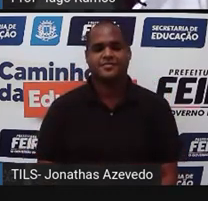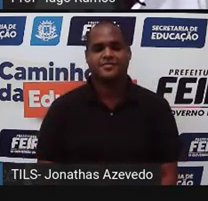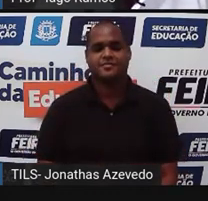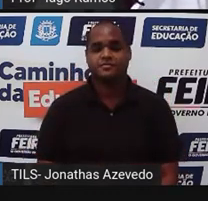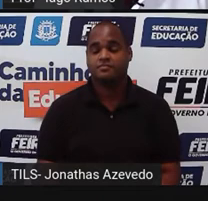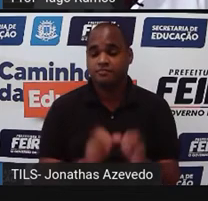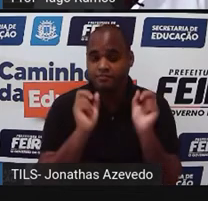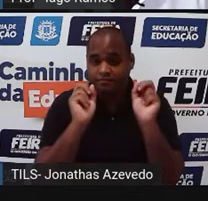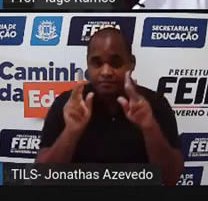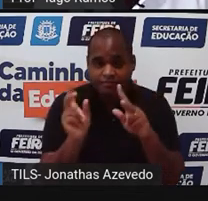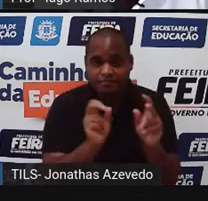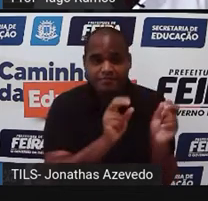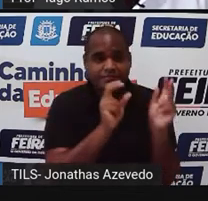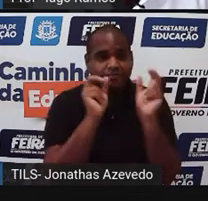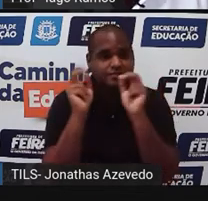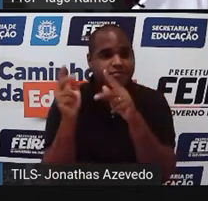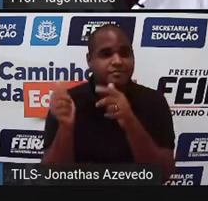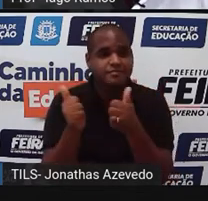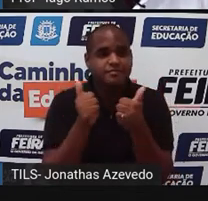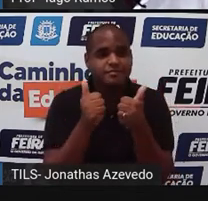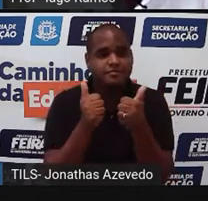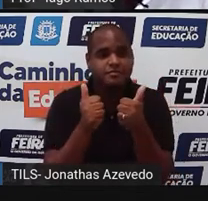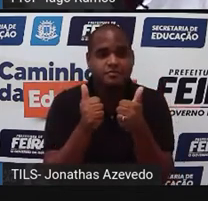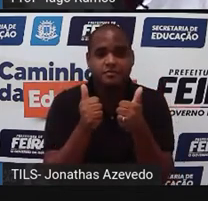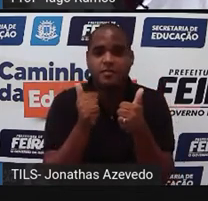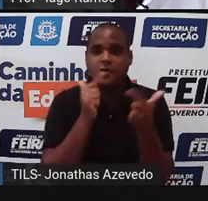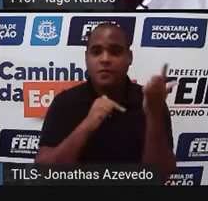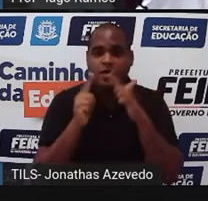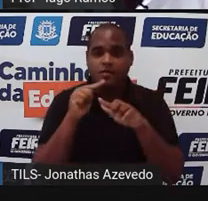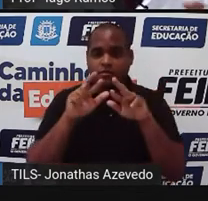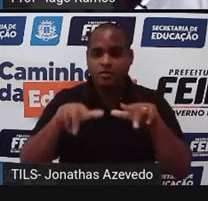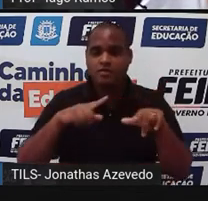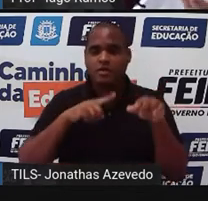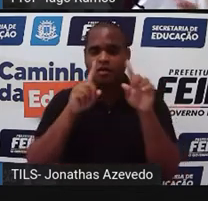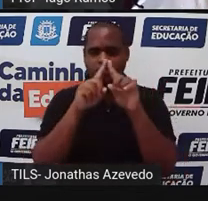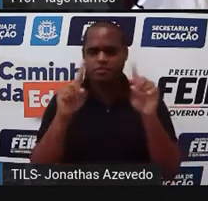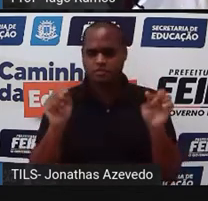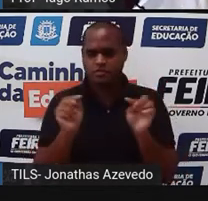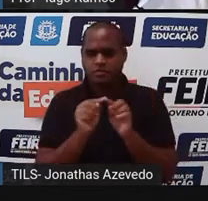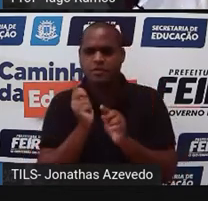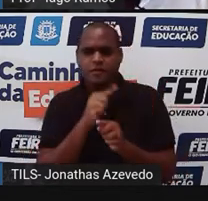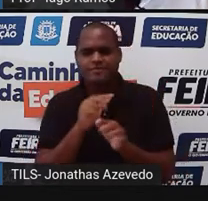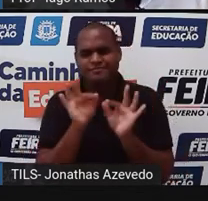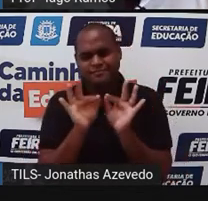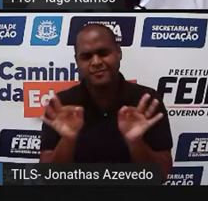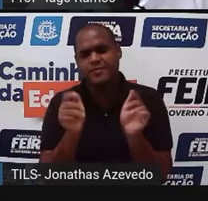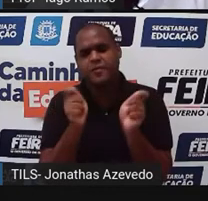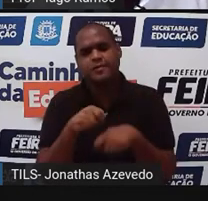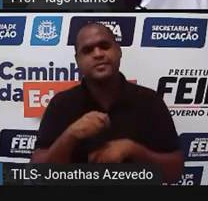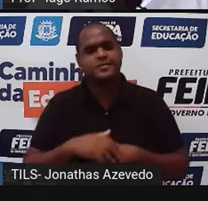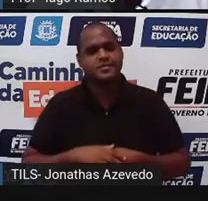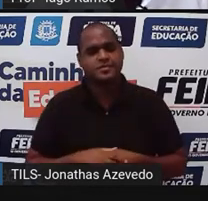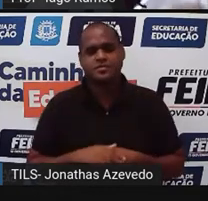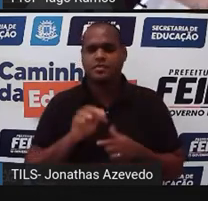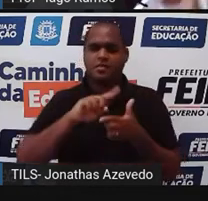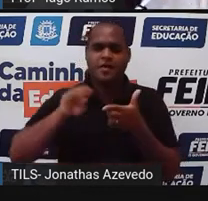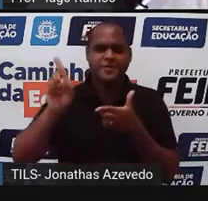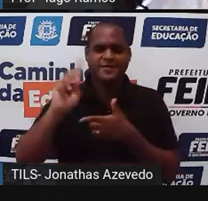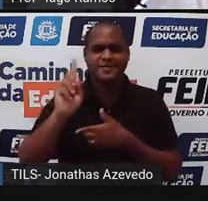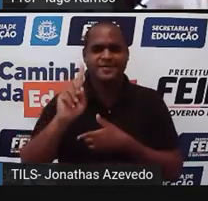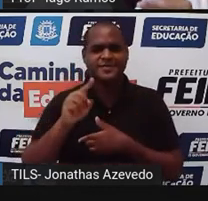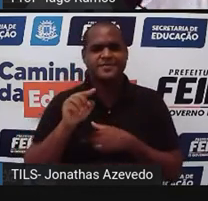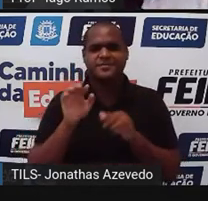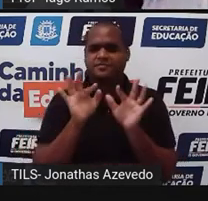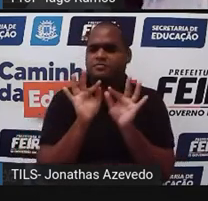e prontinho é feita e o seu retângulo é algo muito simples de fazer certo e não tem problema